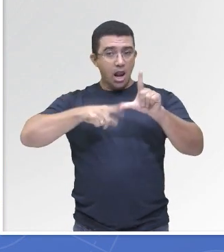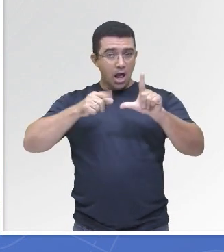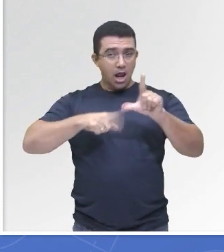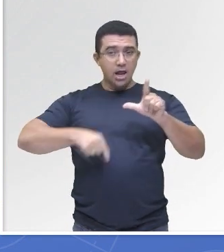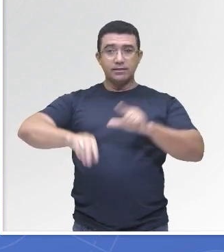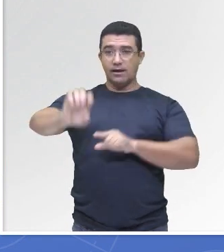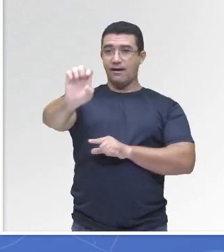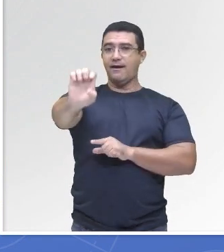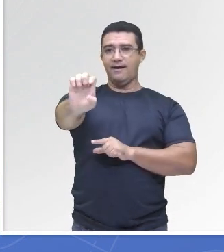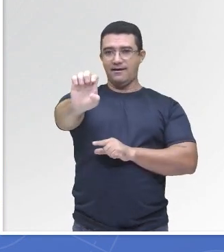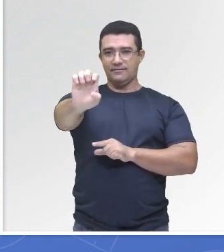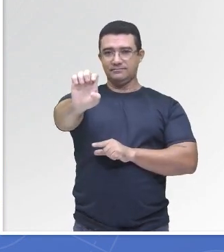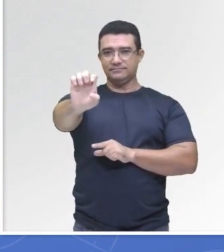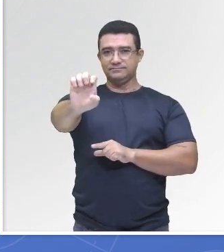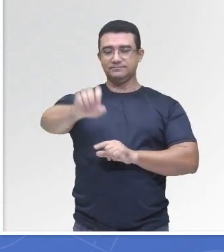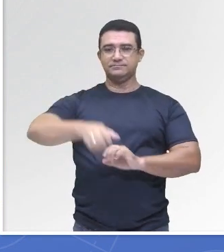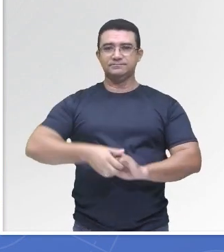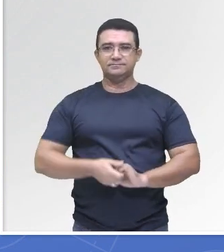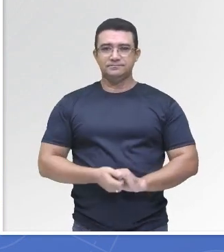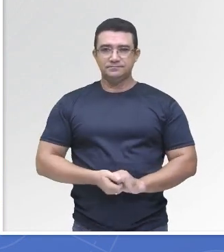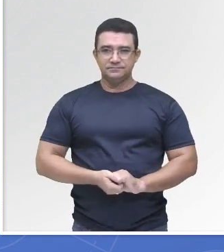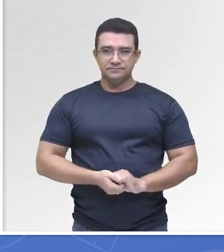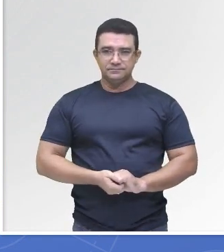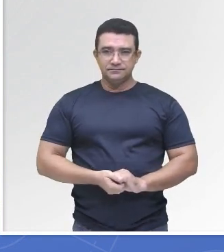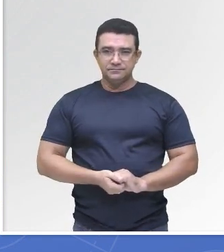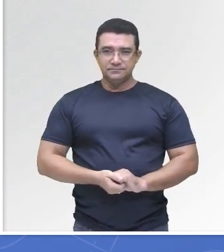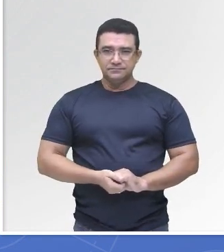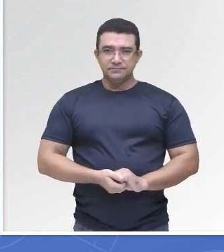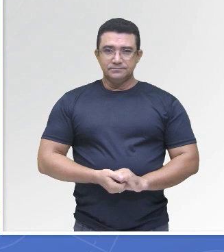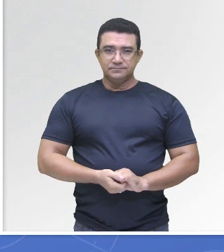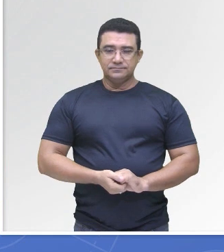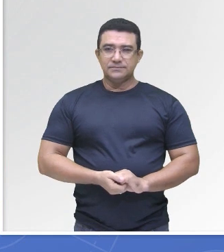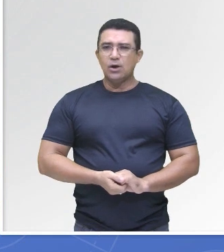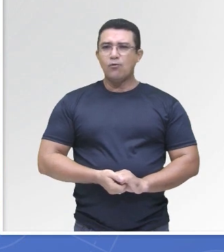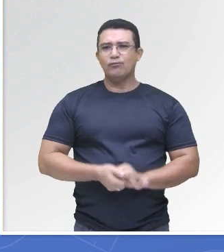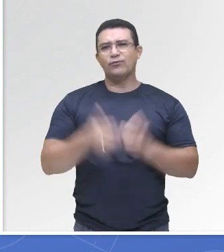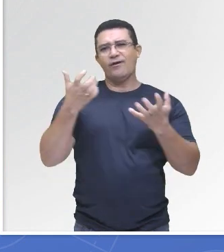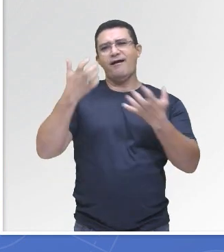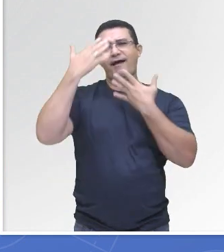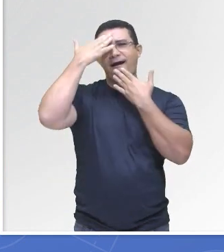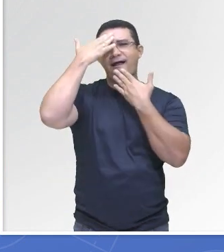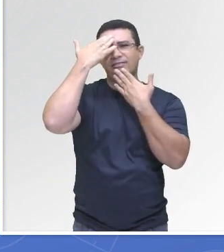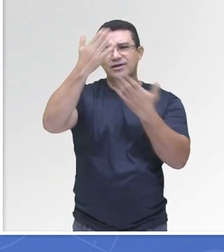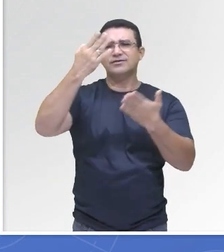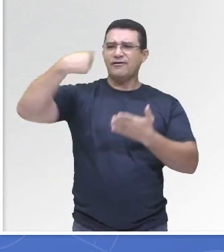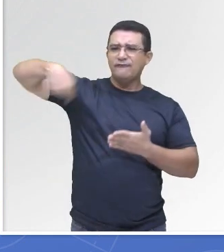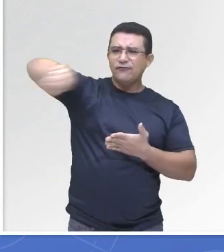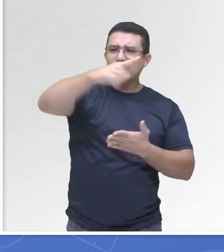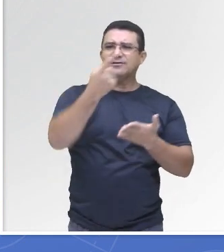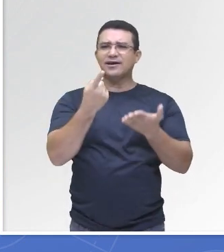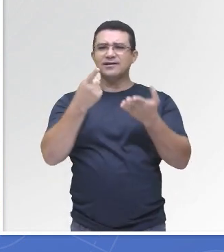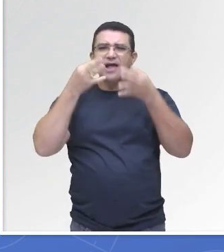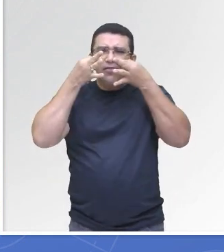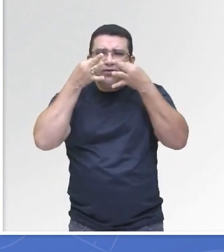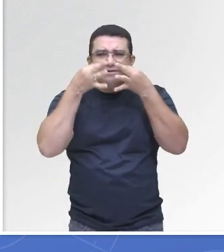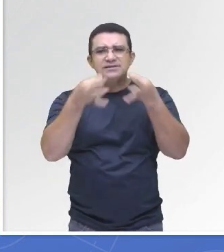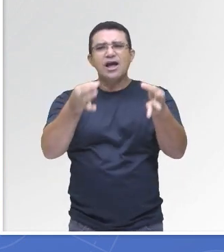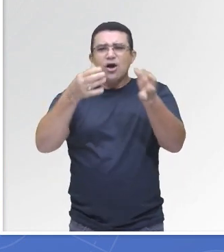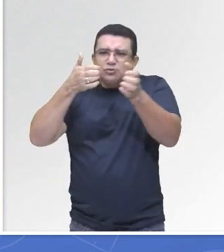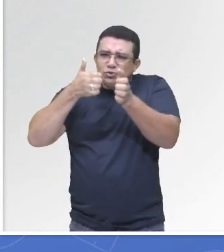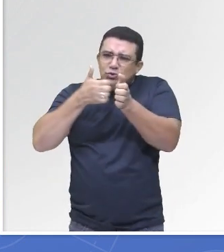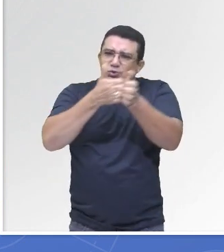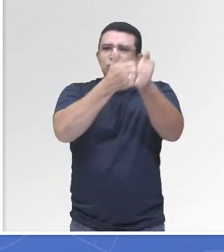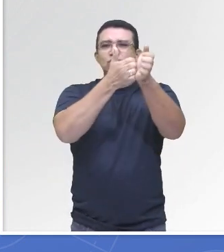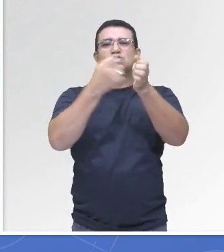E, de escola. Então, gente, muito obrigada aí pela companhia, pela participação de vocês,